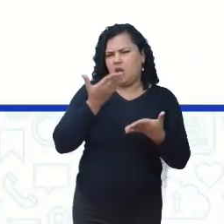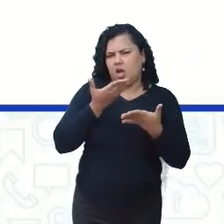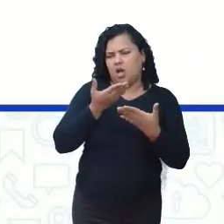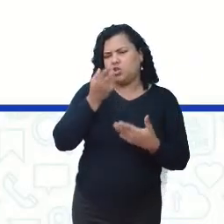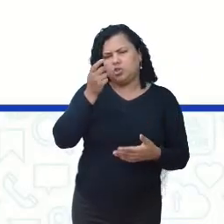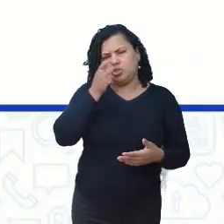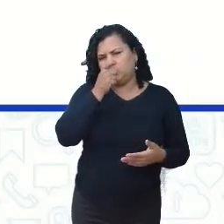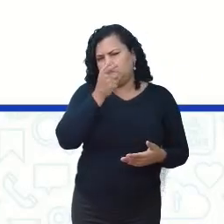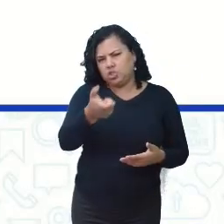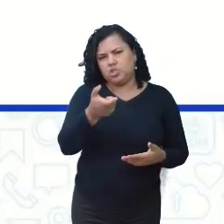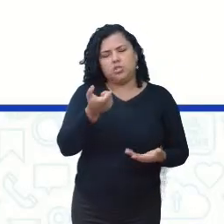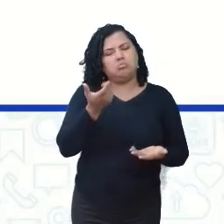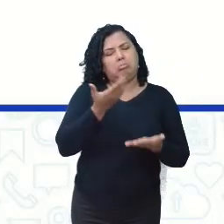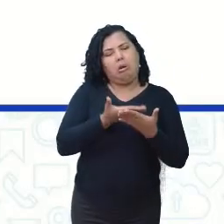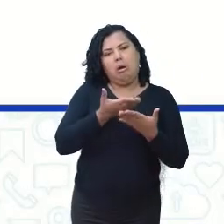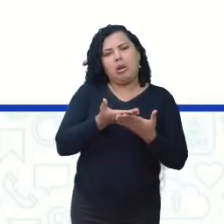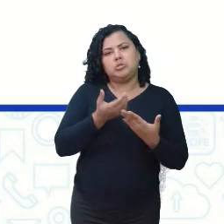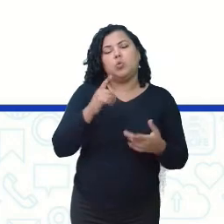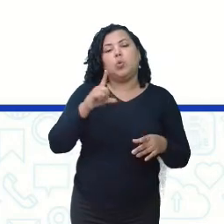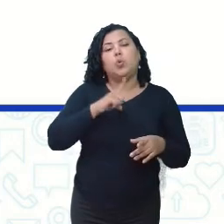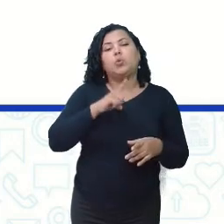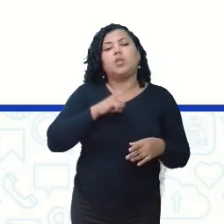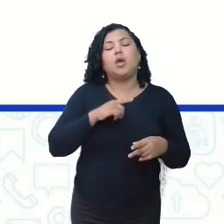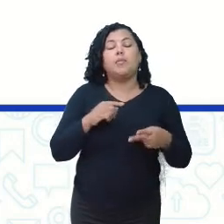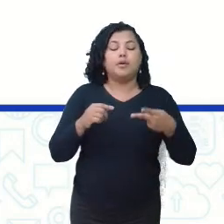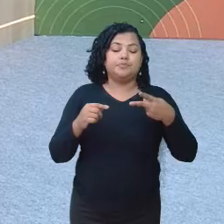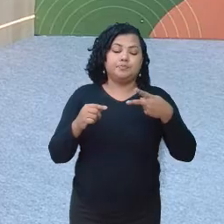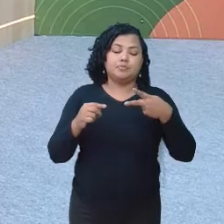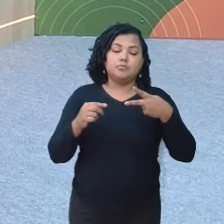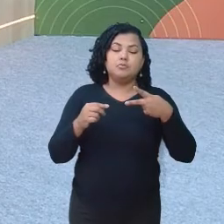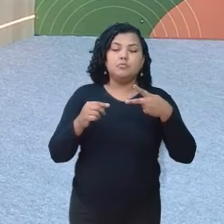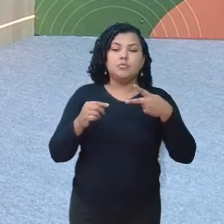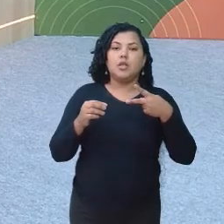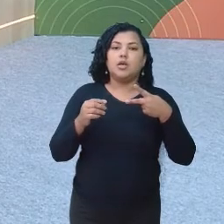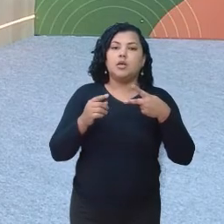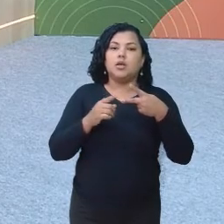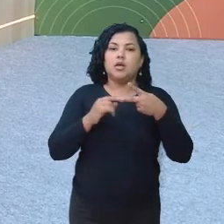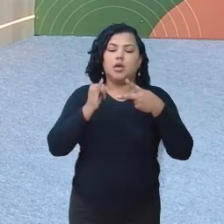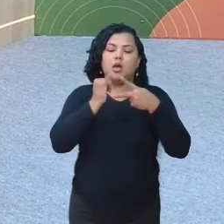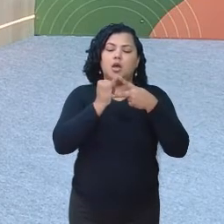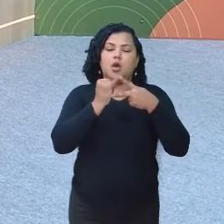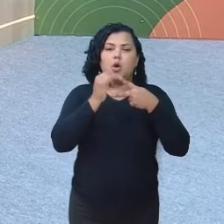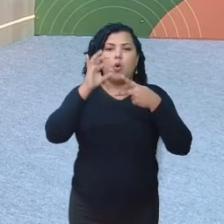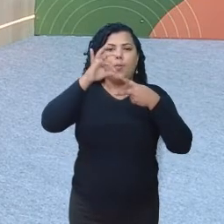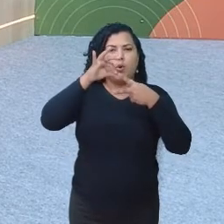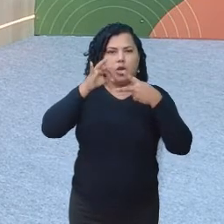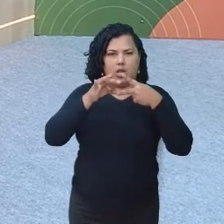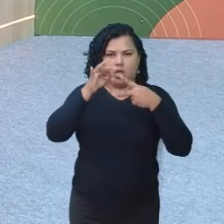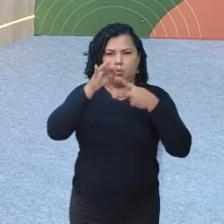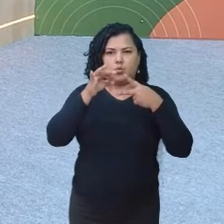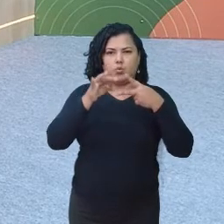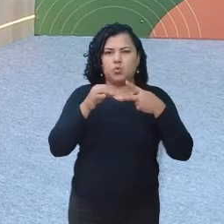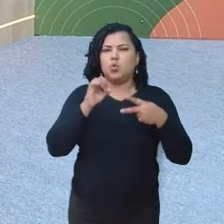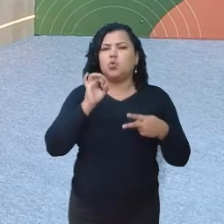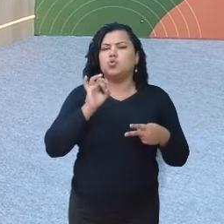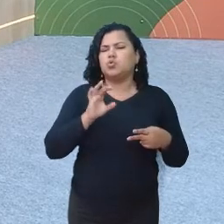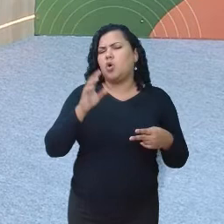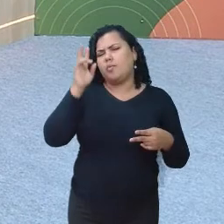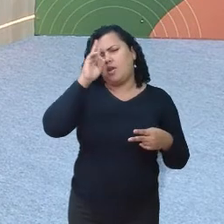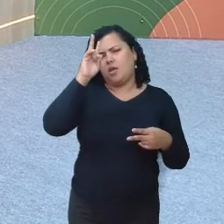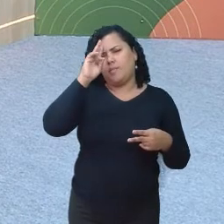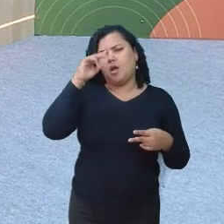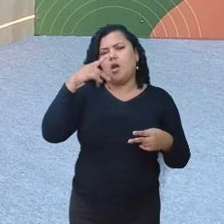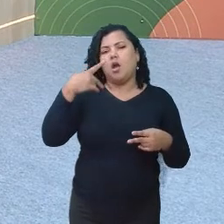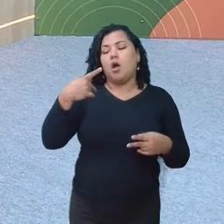alguma aula sobre polígono, a gente na terceira aula vai falar de algumas características de polígono só para relembrar de maneira geral, mas